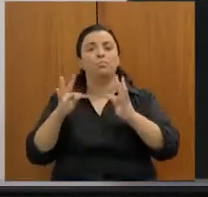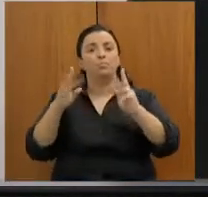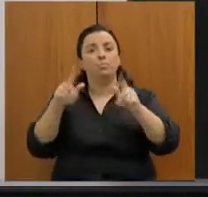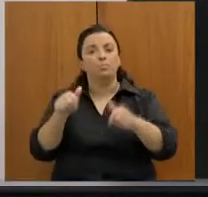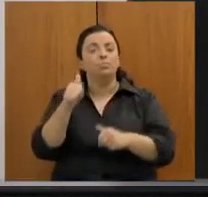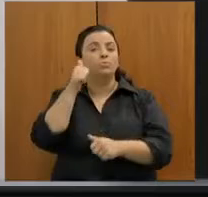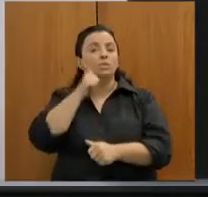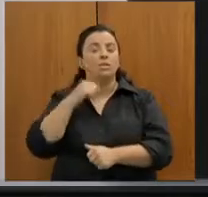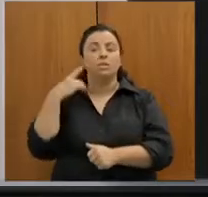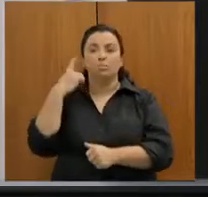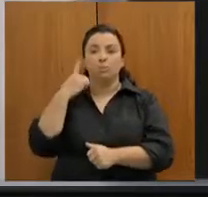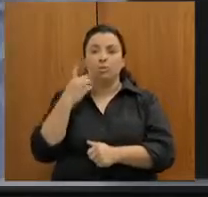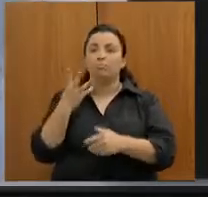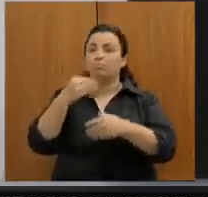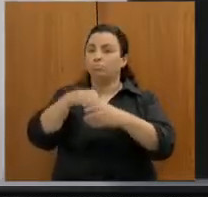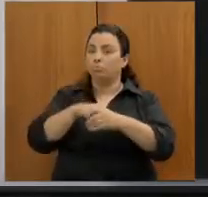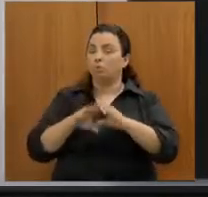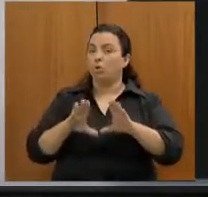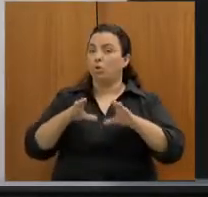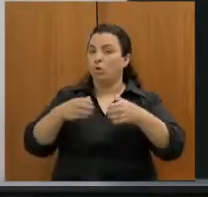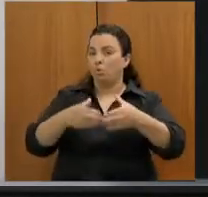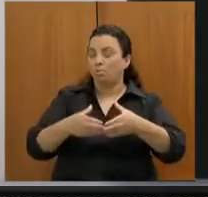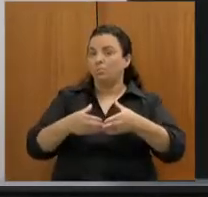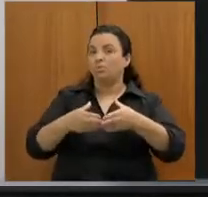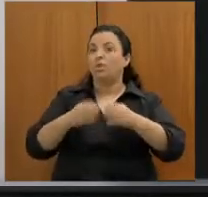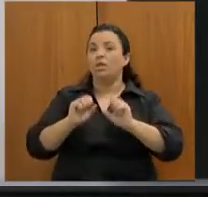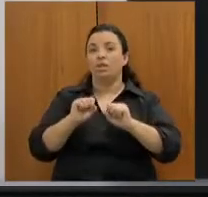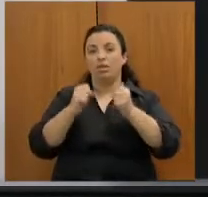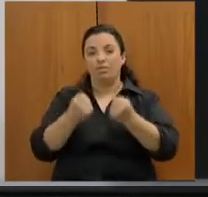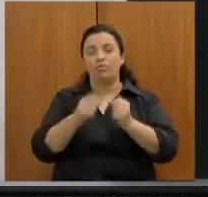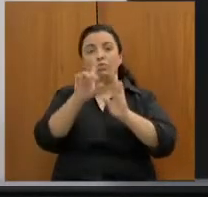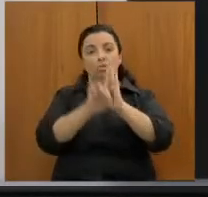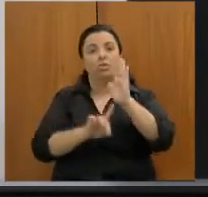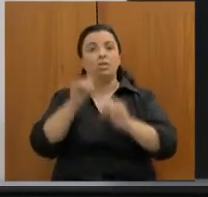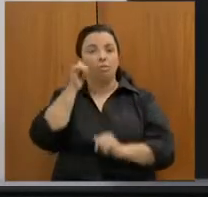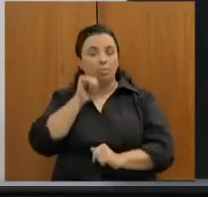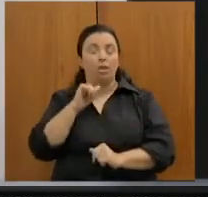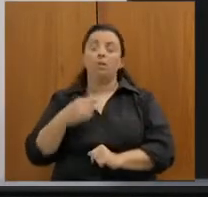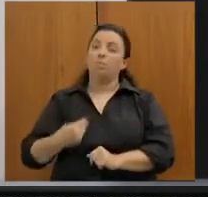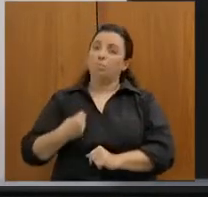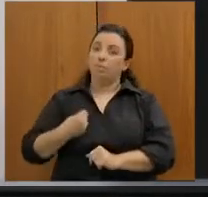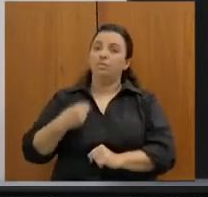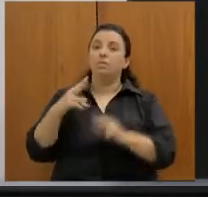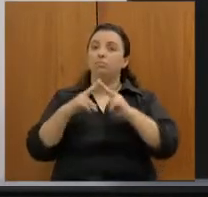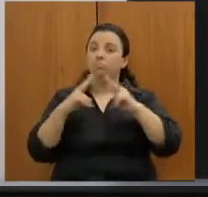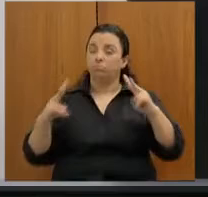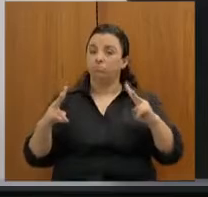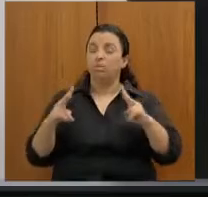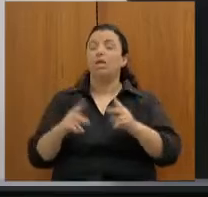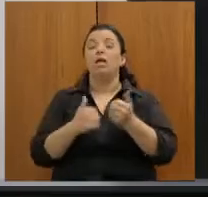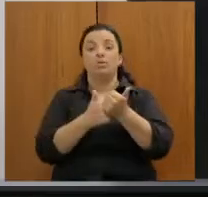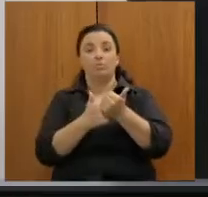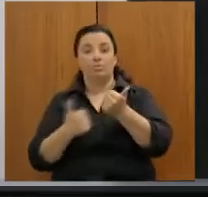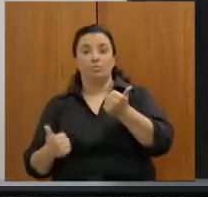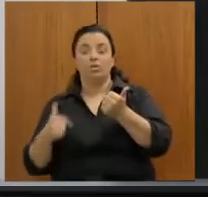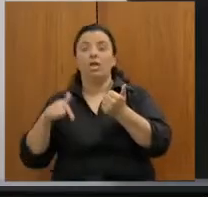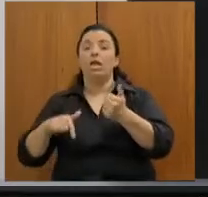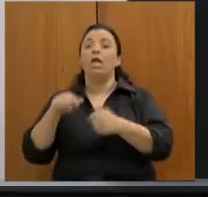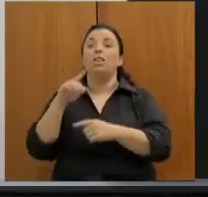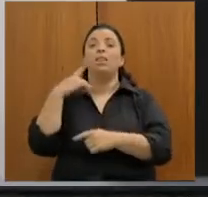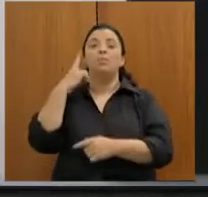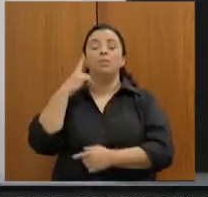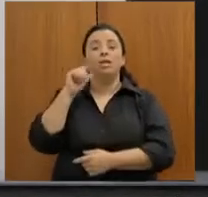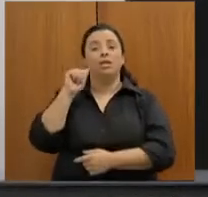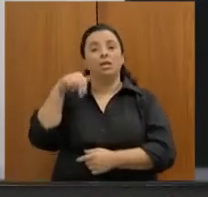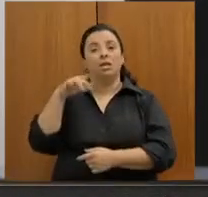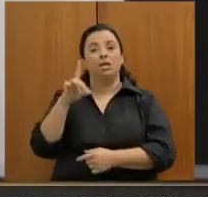componentes da comissão em defesa dos direitos da mulher que se fazem presentes de forma remota a nossa vice-presidenta a deputada Andreia de